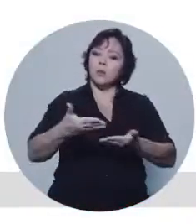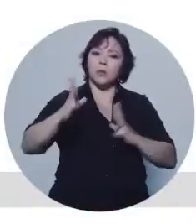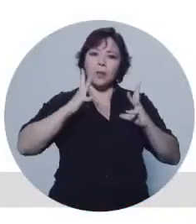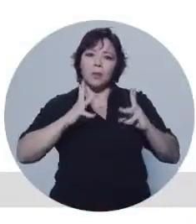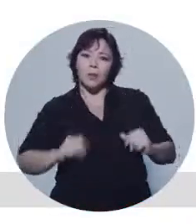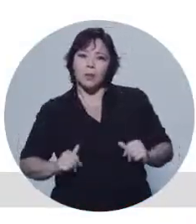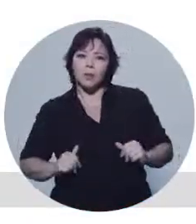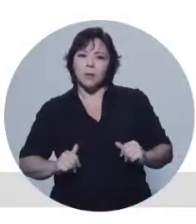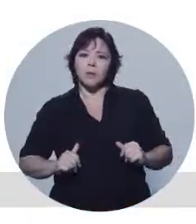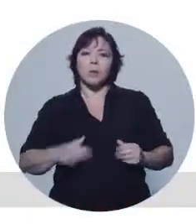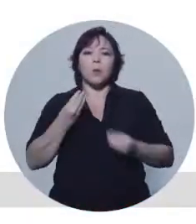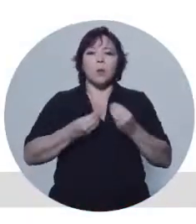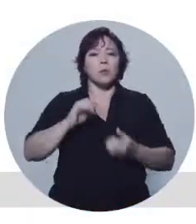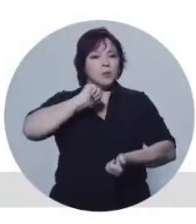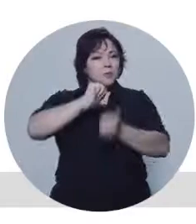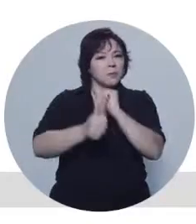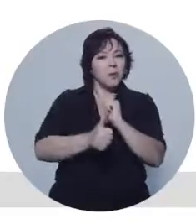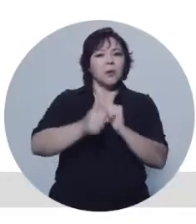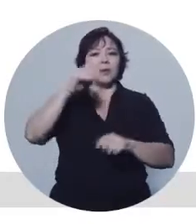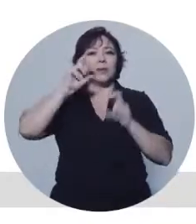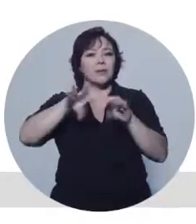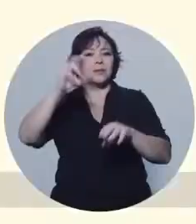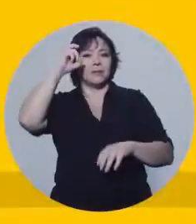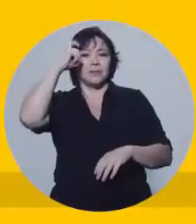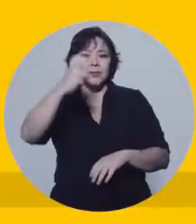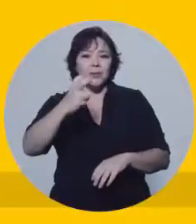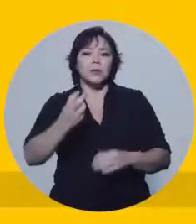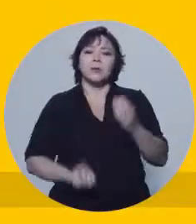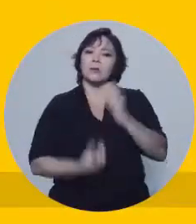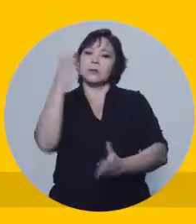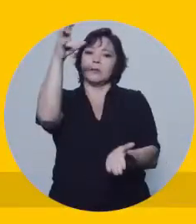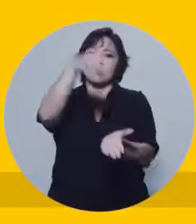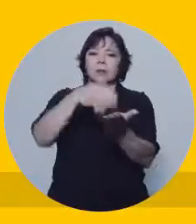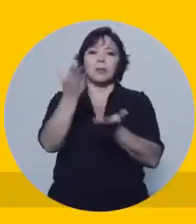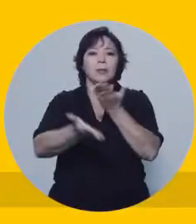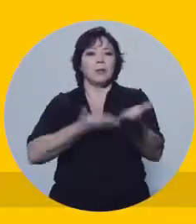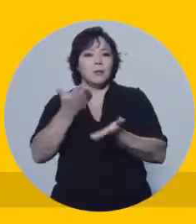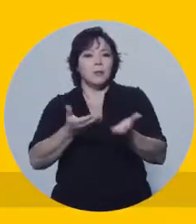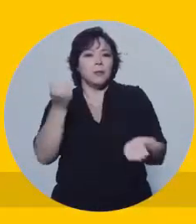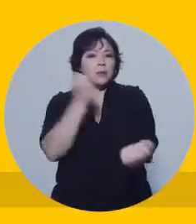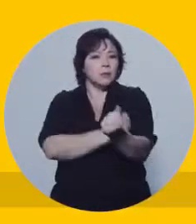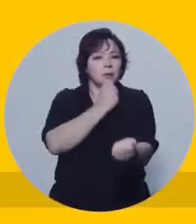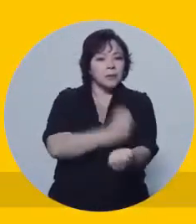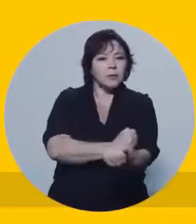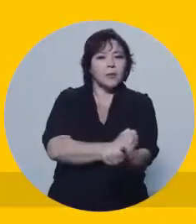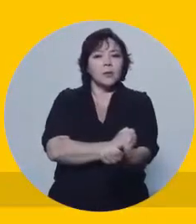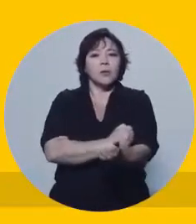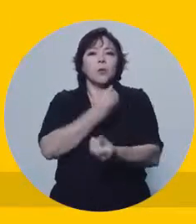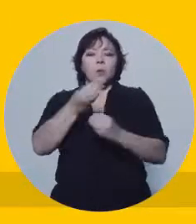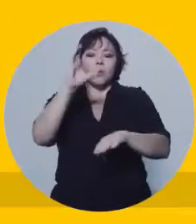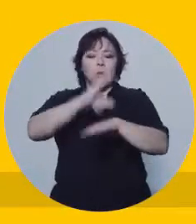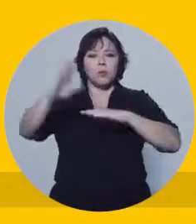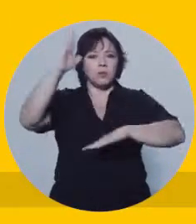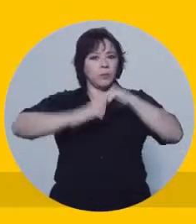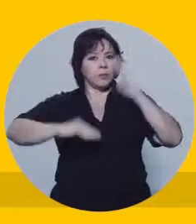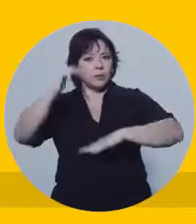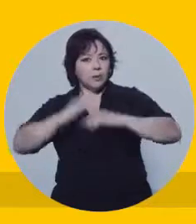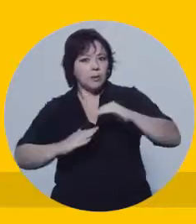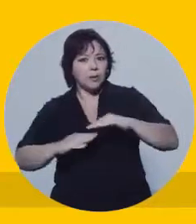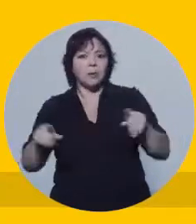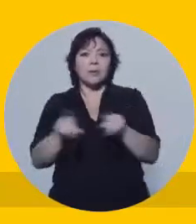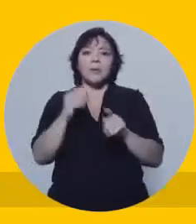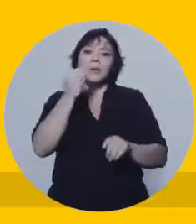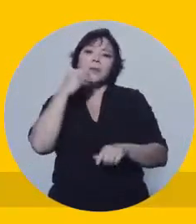Limpo. Prevenção através do esporte, educação e cultura. Criar centros de tratamento de dependentes químicos, concursos profissionalizantes